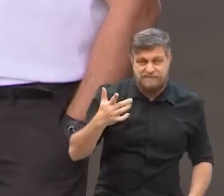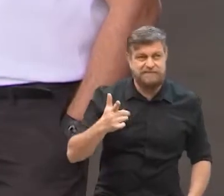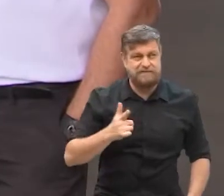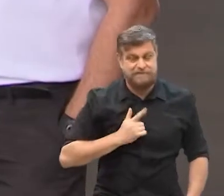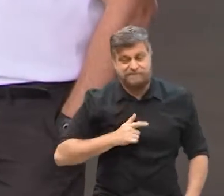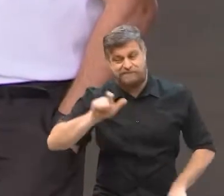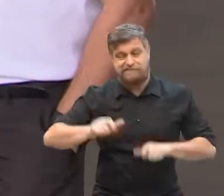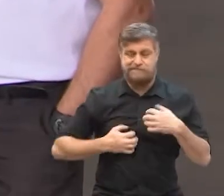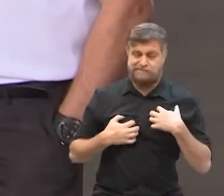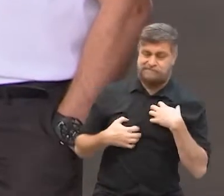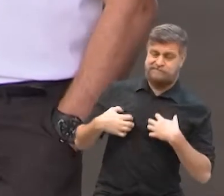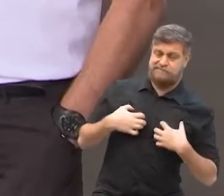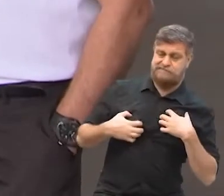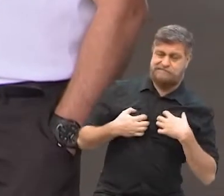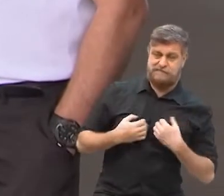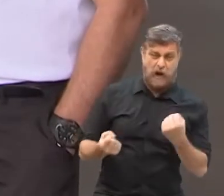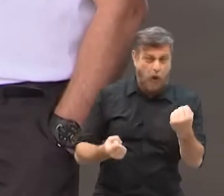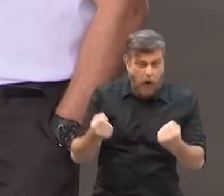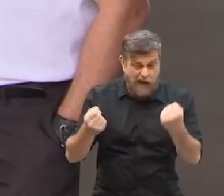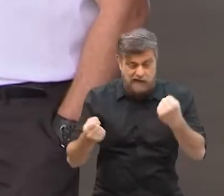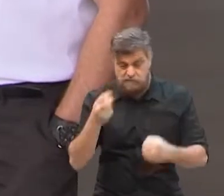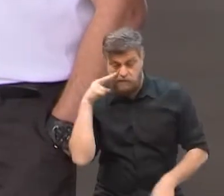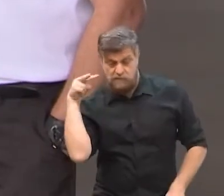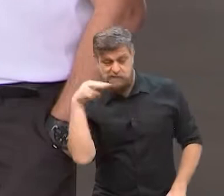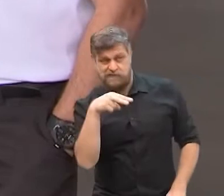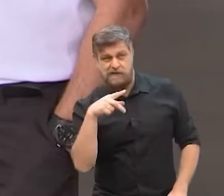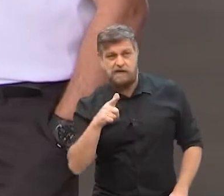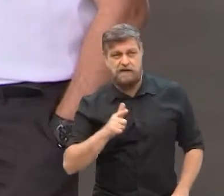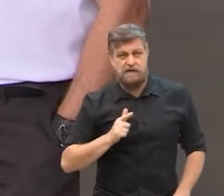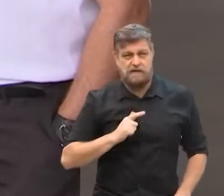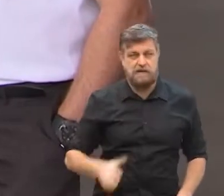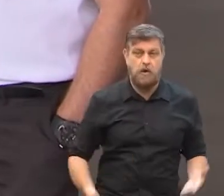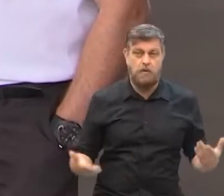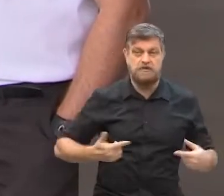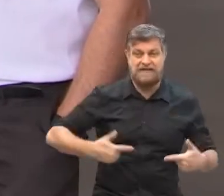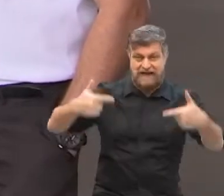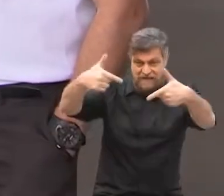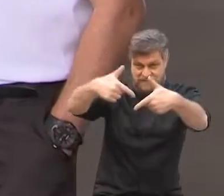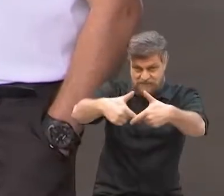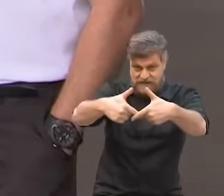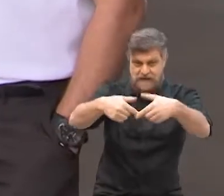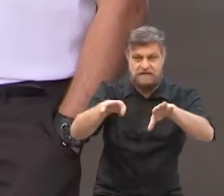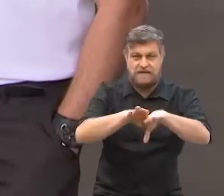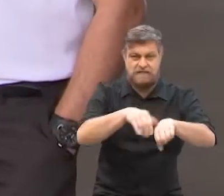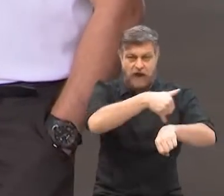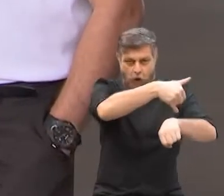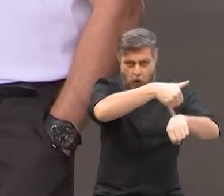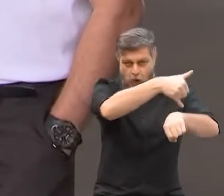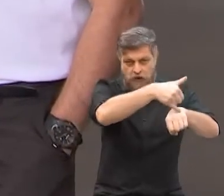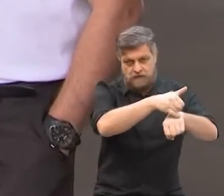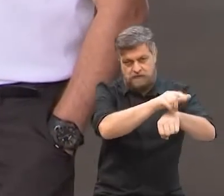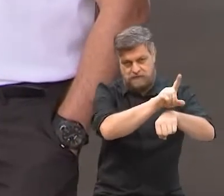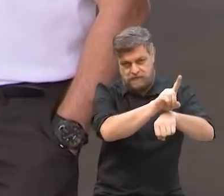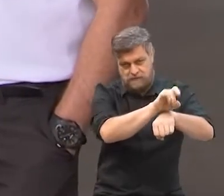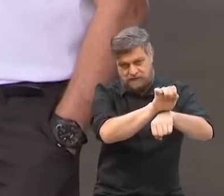acaba prejudicando o carro do cliente, né? Sim, e hoje a gente temos o carro que é flex, o carro que é diesel. Tem que manjar diesel